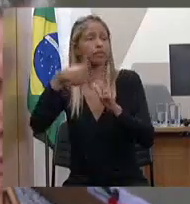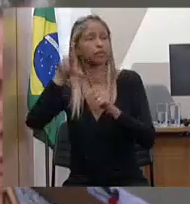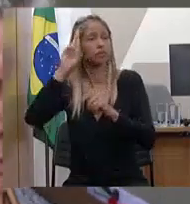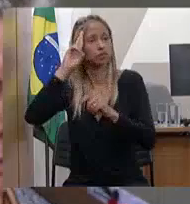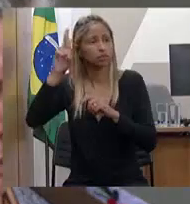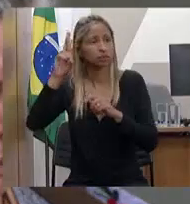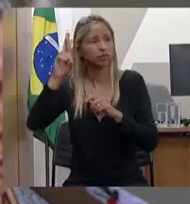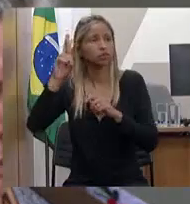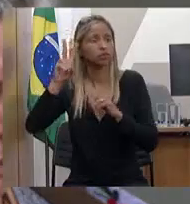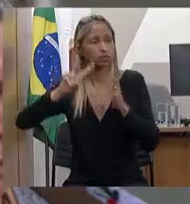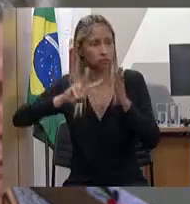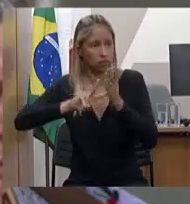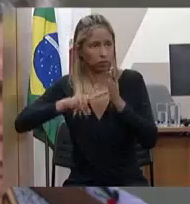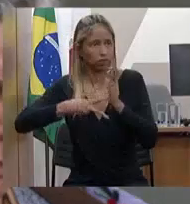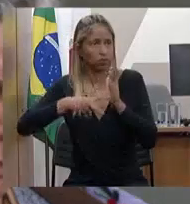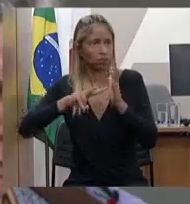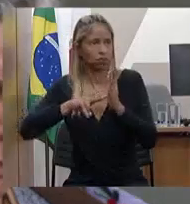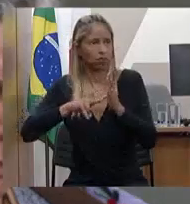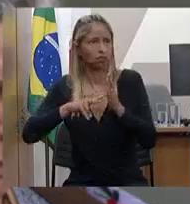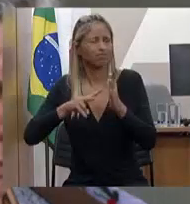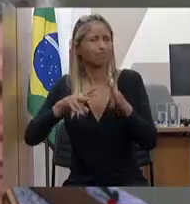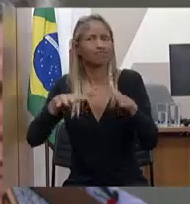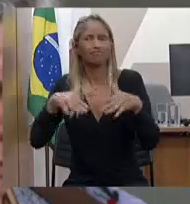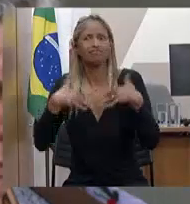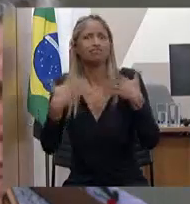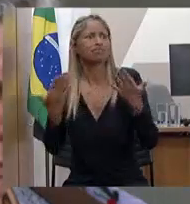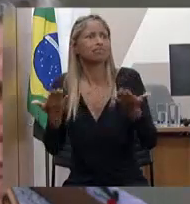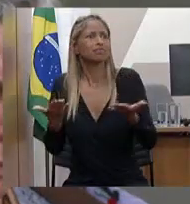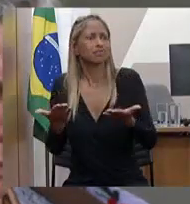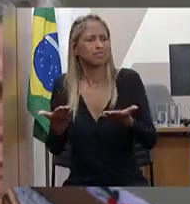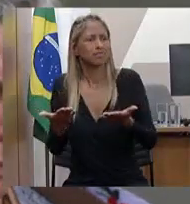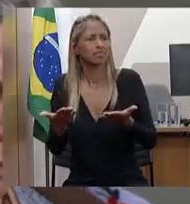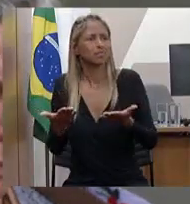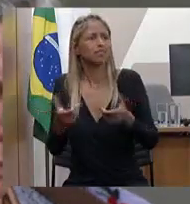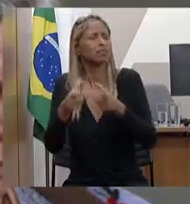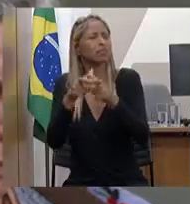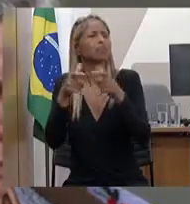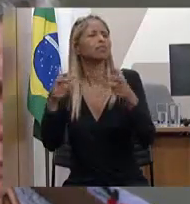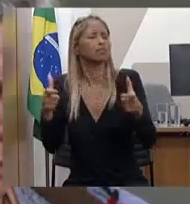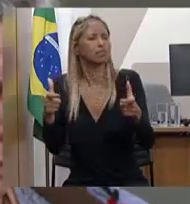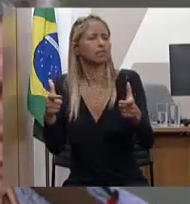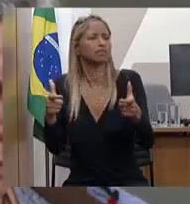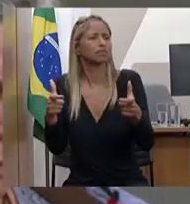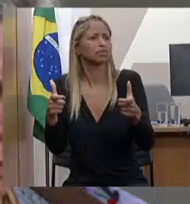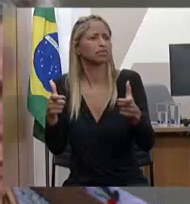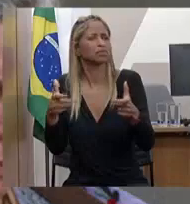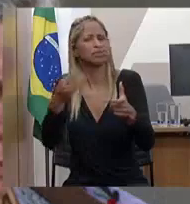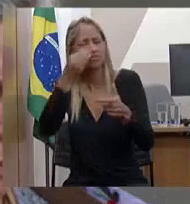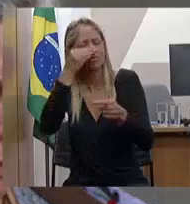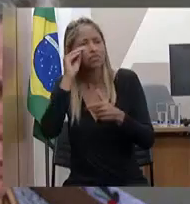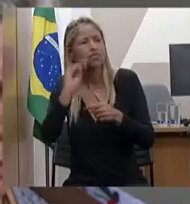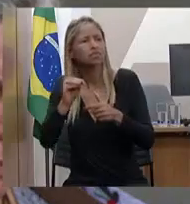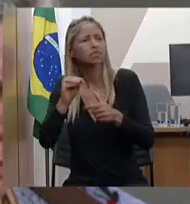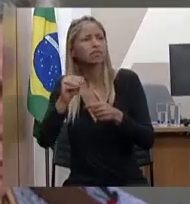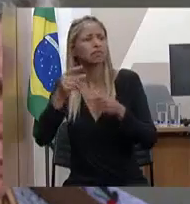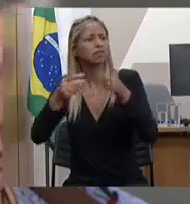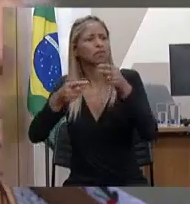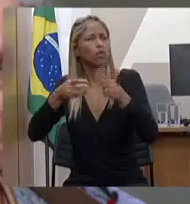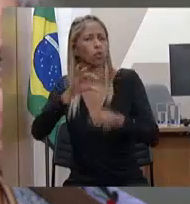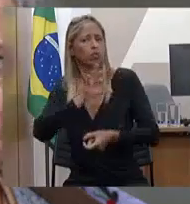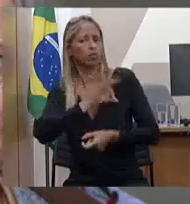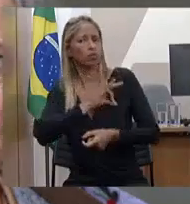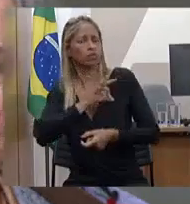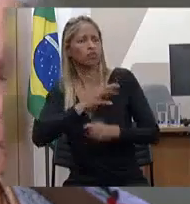diretora de identidade sindical e tô horrorizada Com tamanha tamanho dos casos com a polícia civil